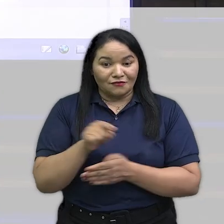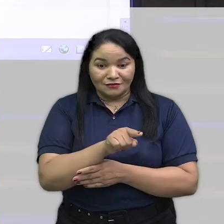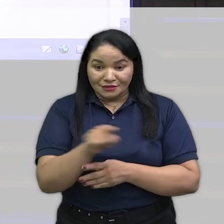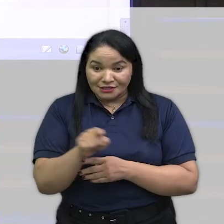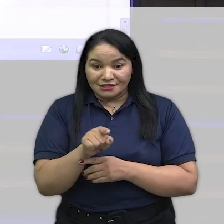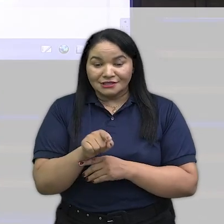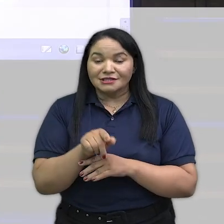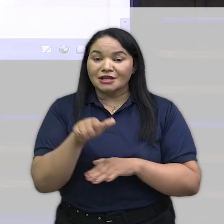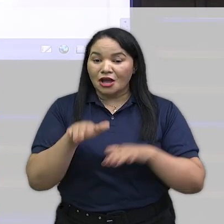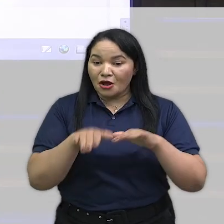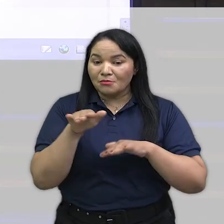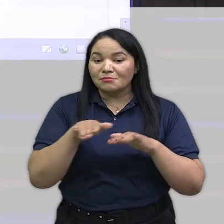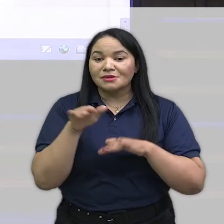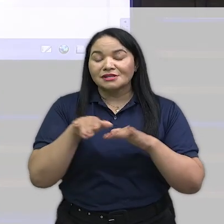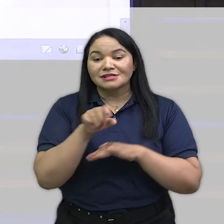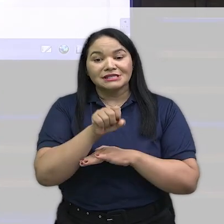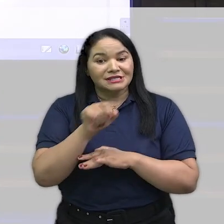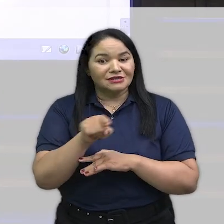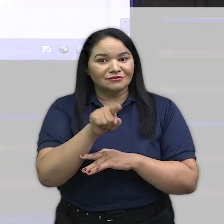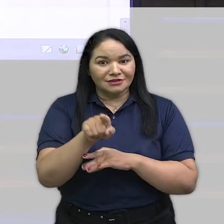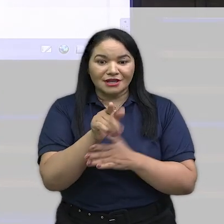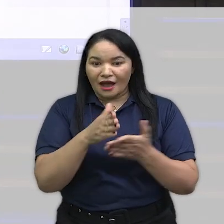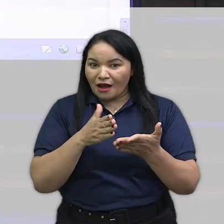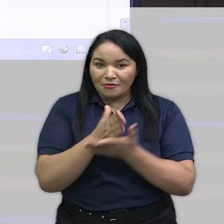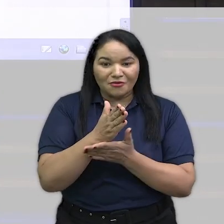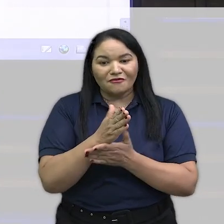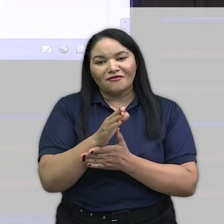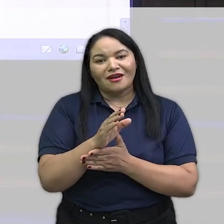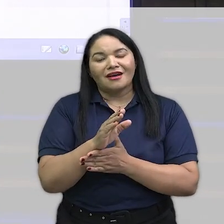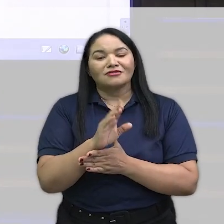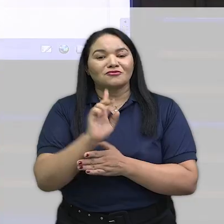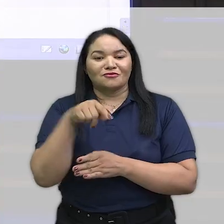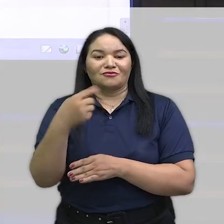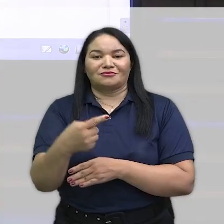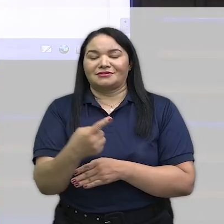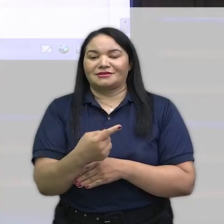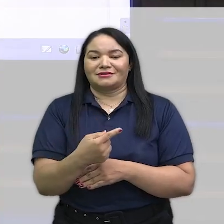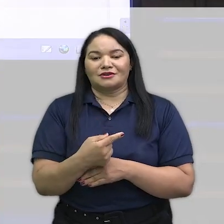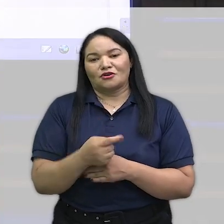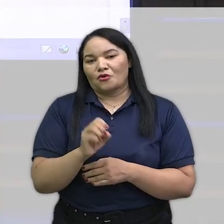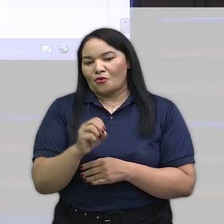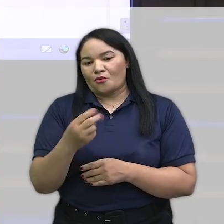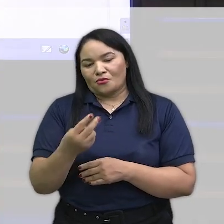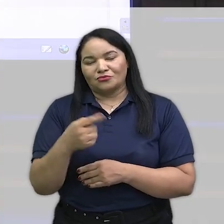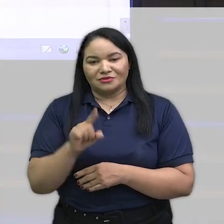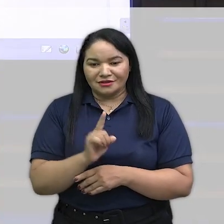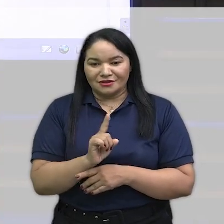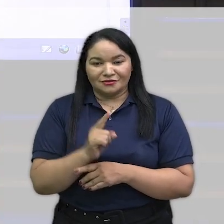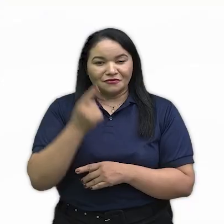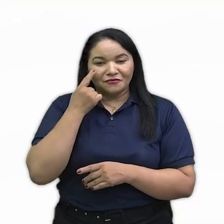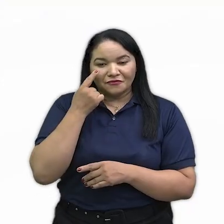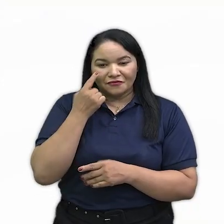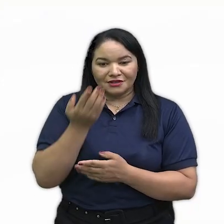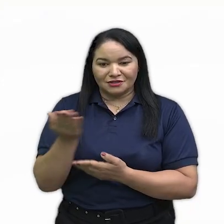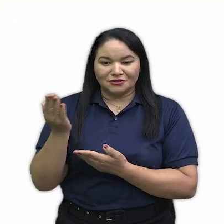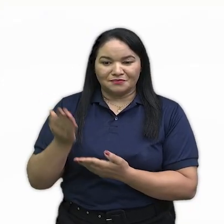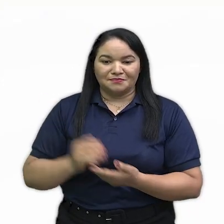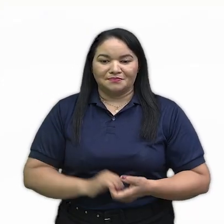você depende dela para verificar se você foi aprovado para a próxima série ou não. Então, acompanha comigo aqui na